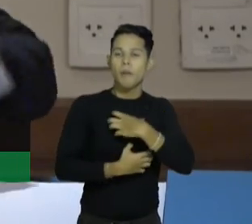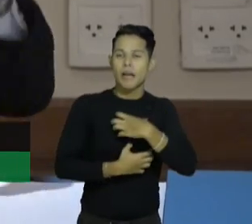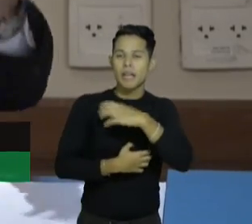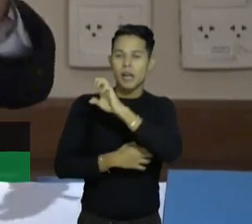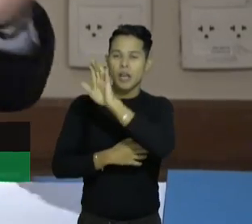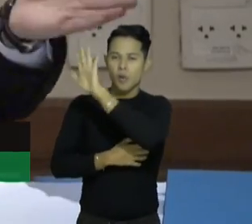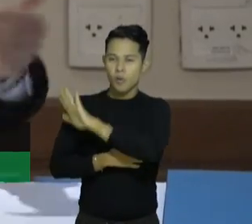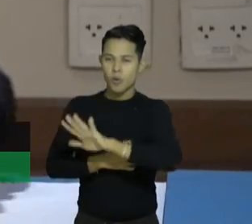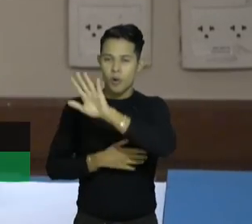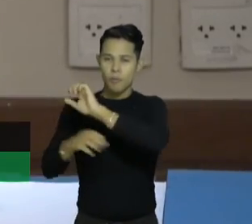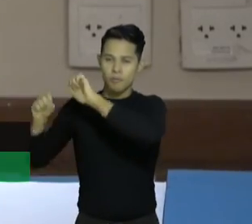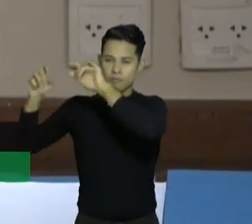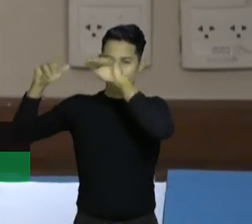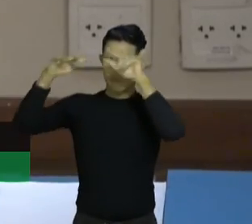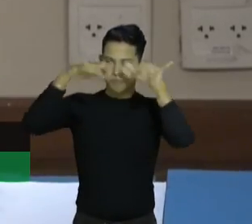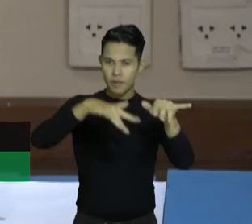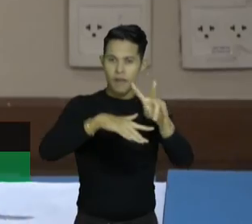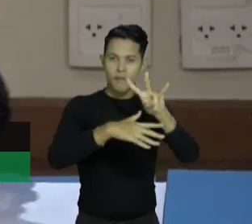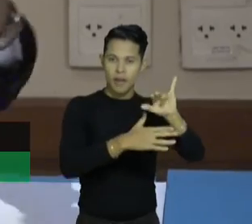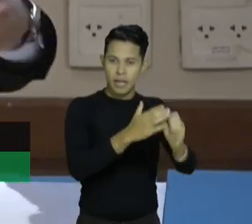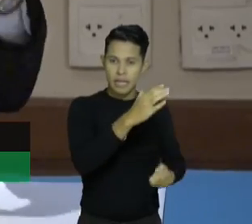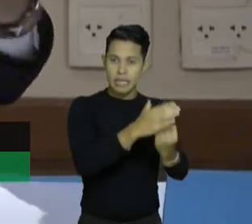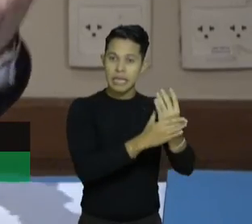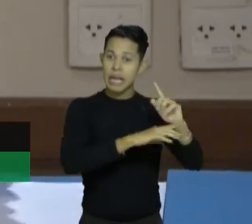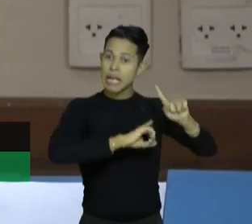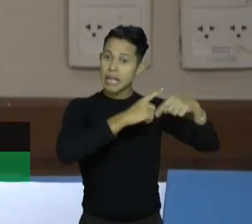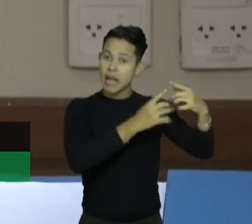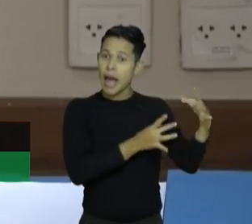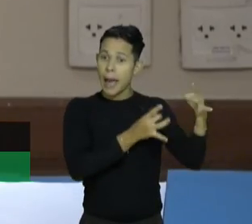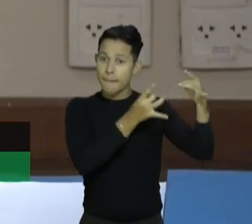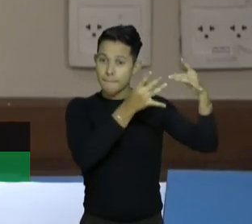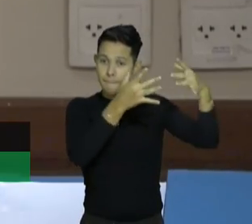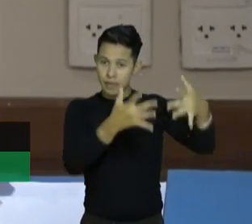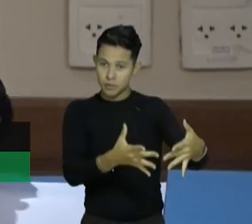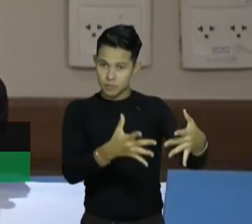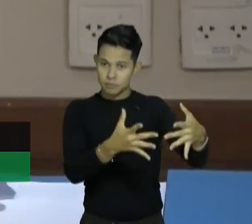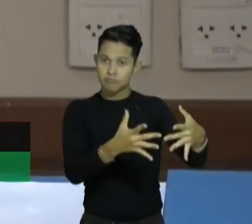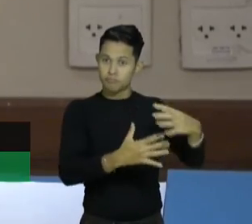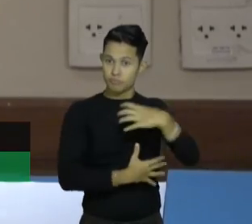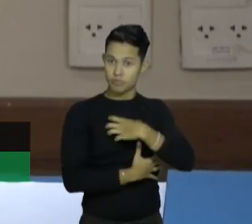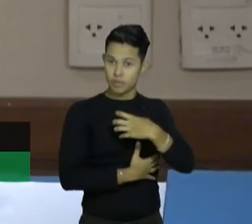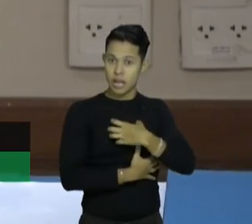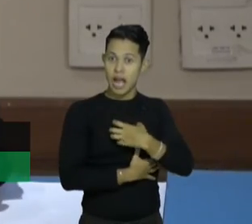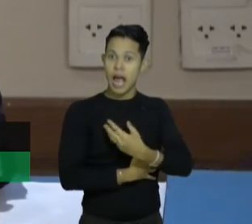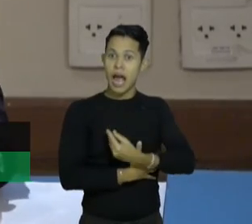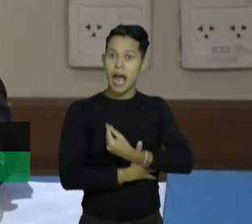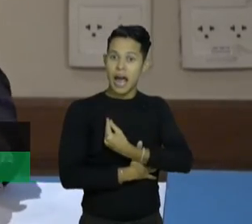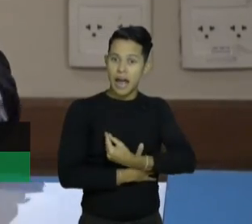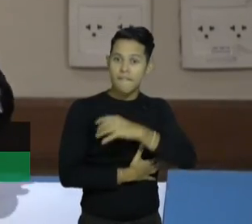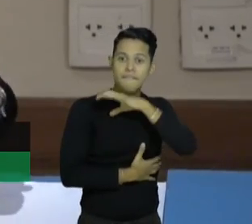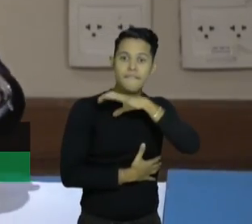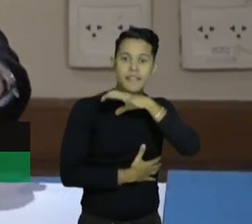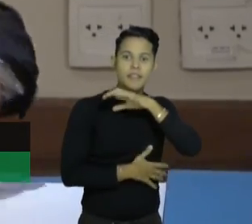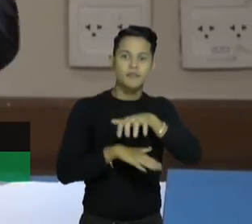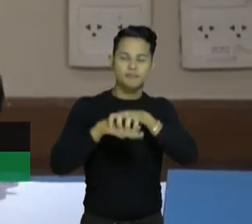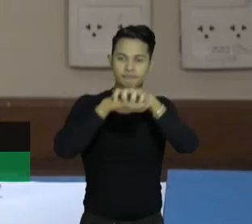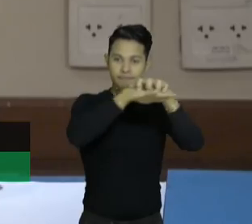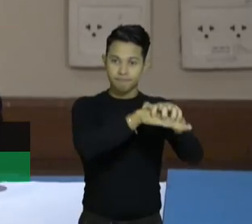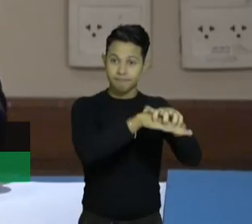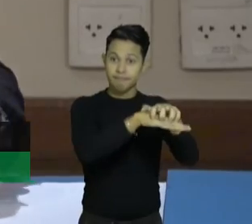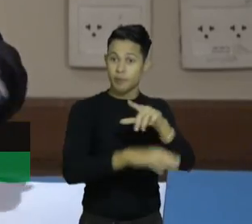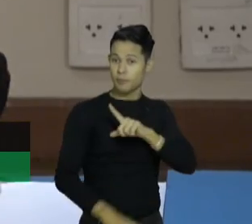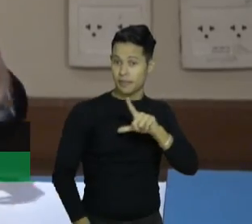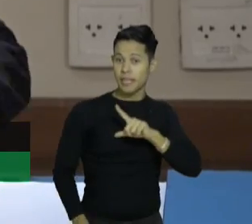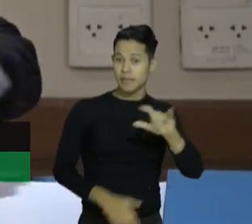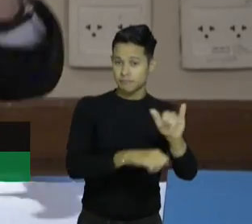largar né ou seja eles têm um um um padrão europeu de de exportação de animais vivos então eu vejo que isso pode ser um um lado bom porque a gente avança